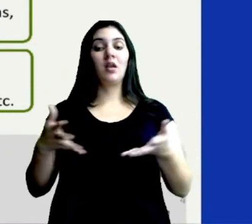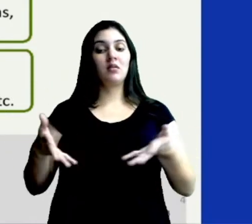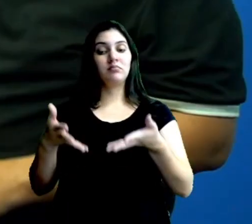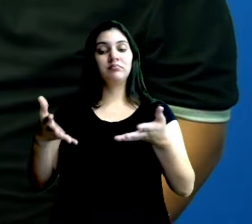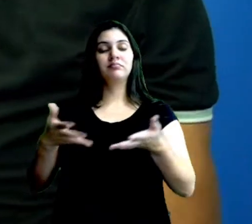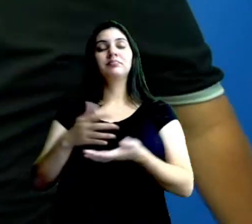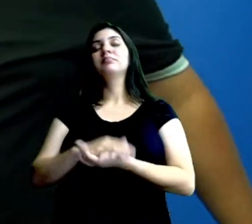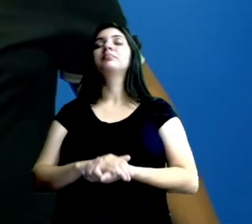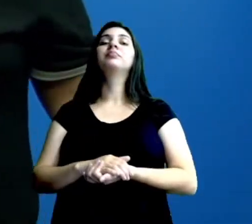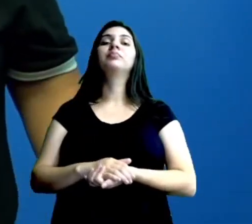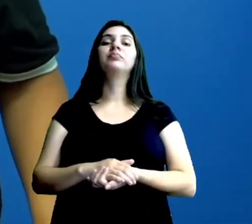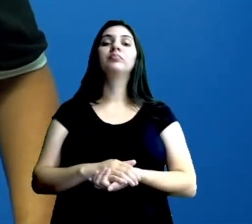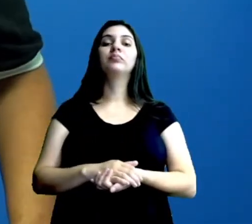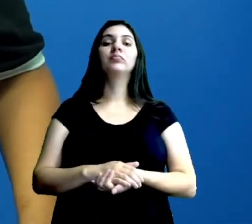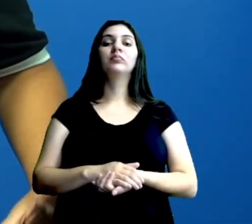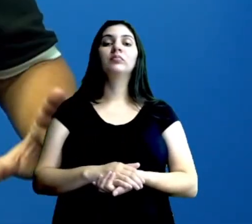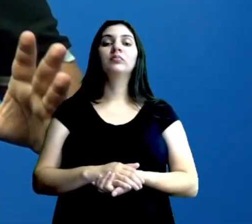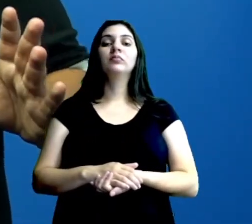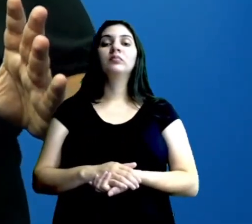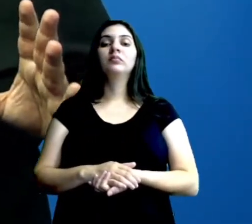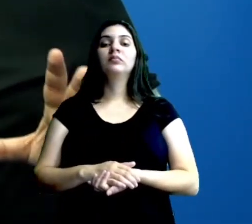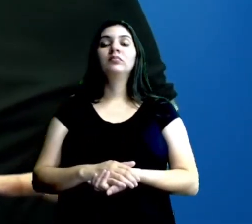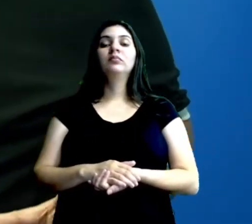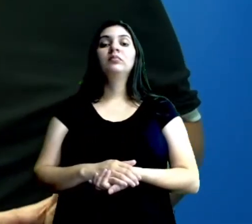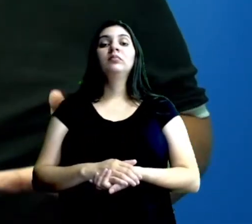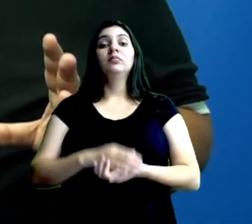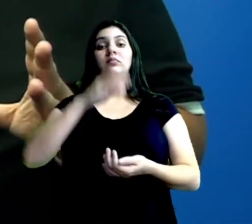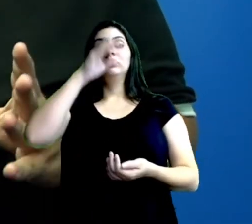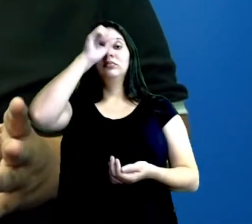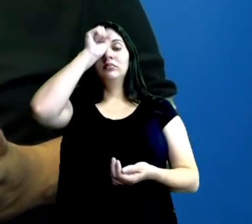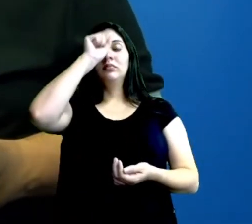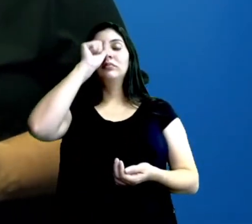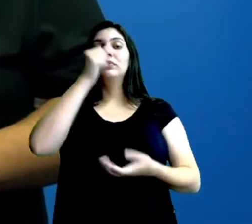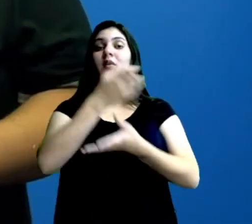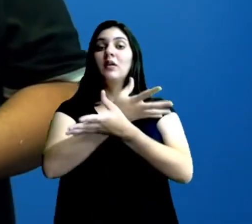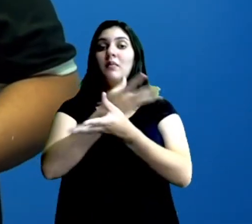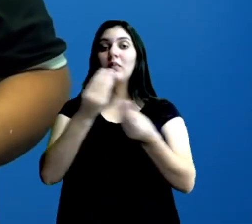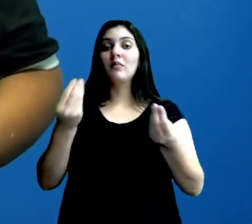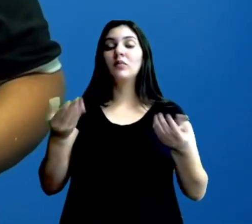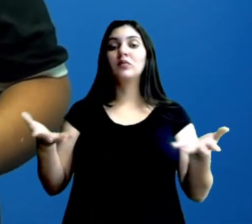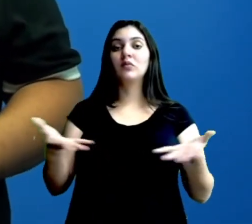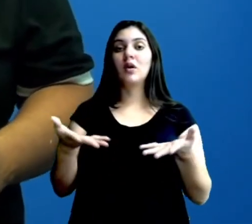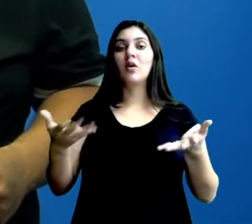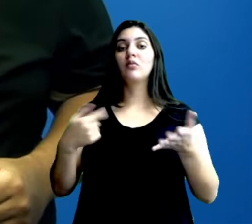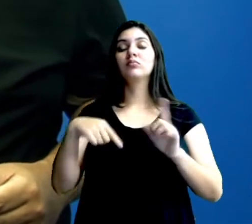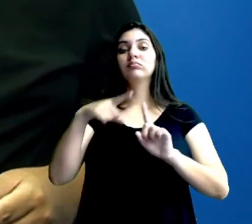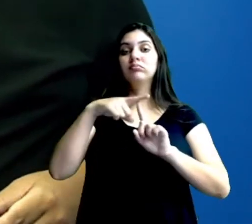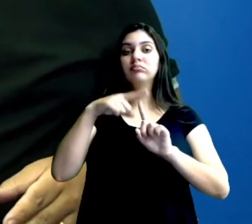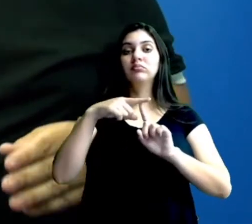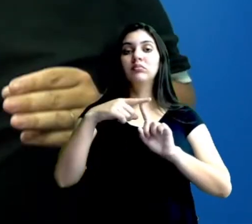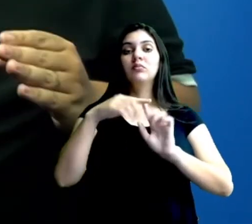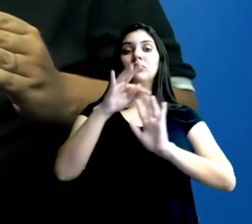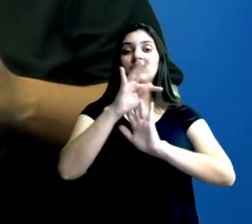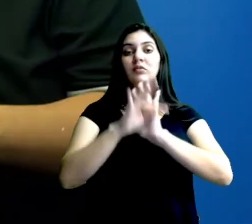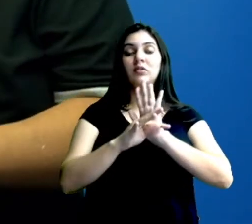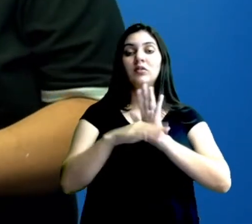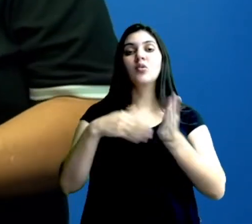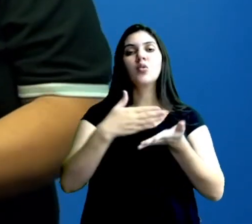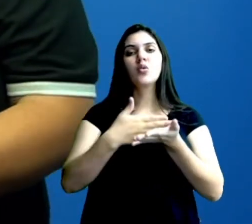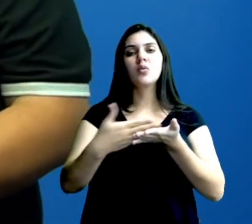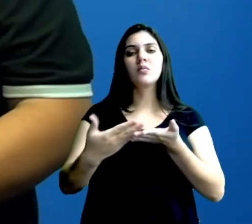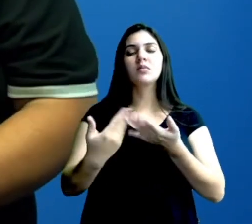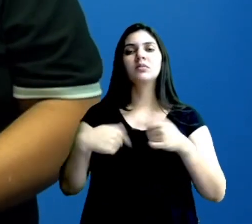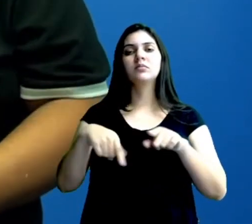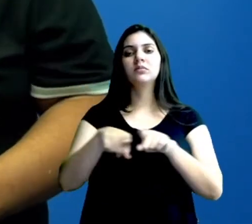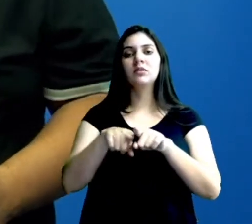instrucional. Bota aqui para mim. Ou seja, aprendemos bastante agora sobre os tipos textuais e